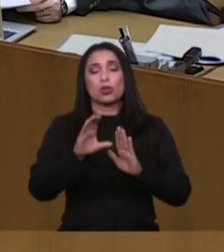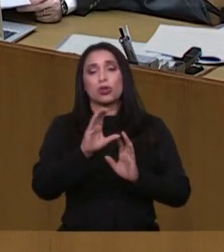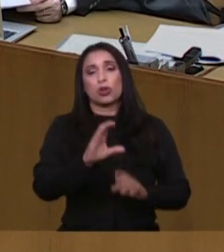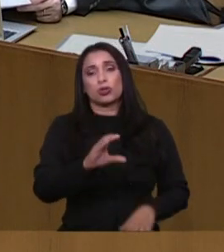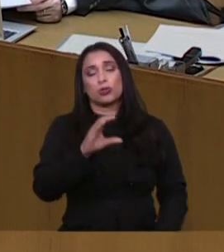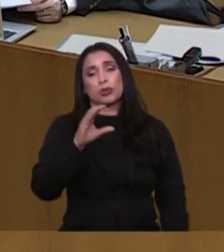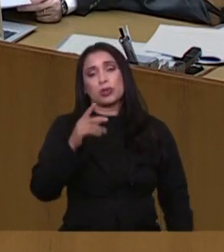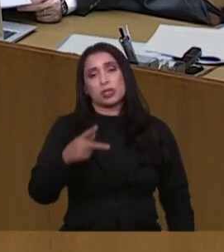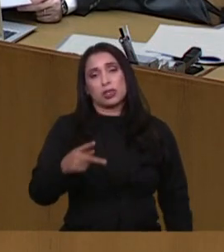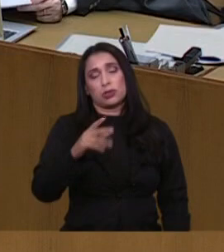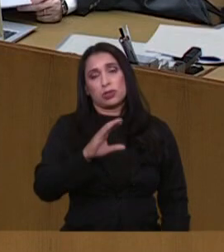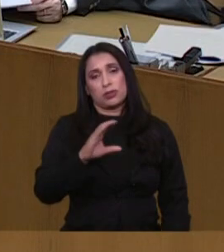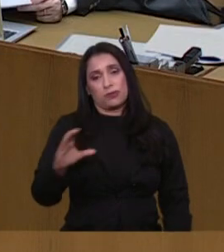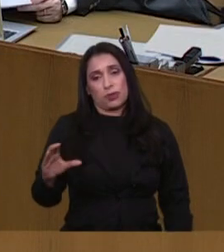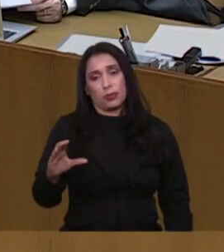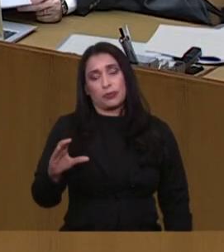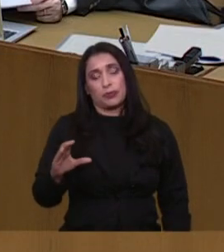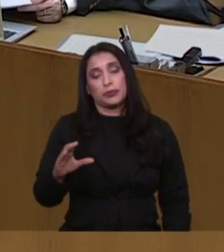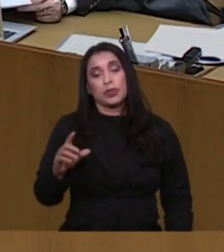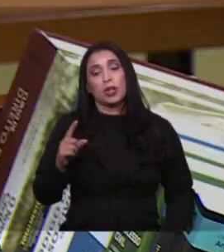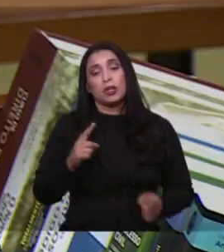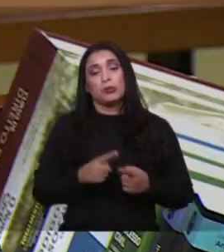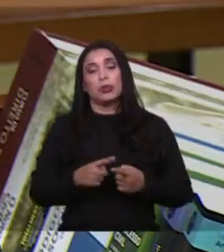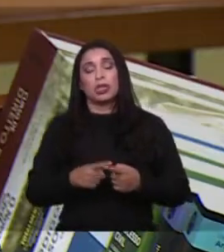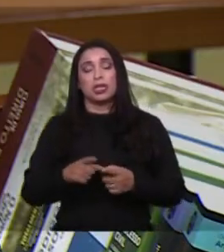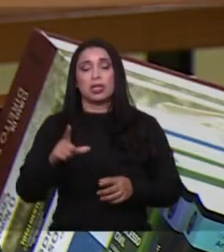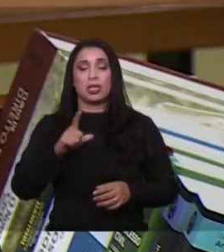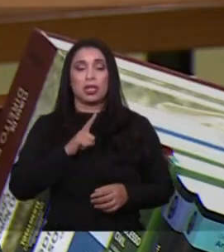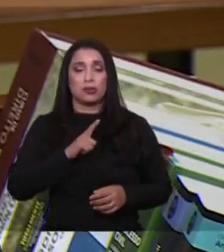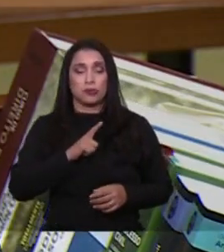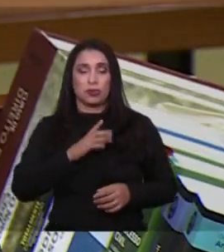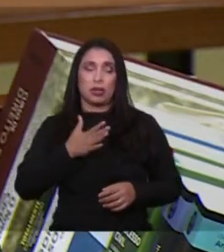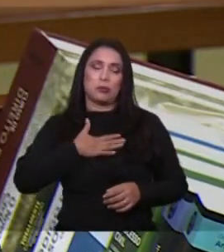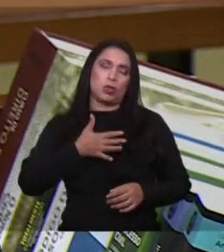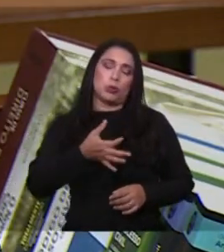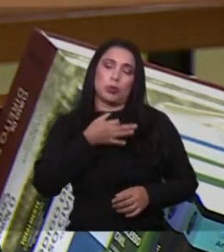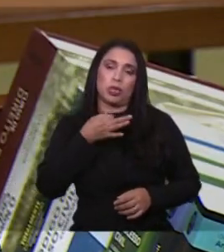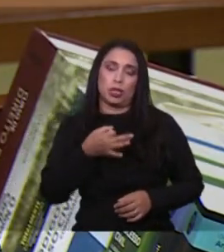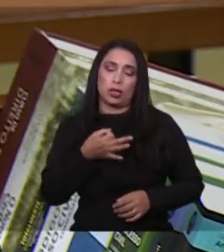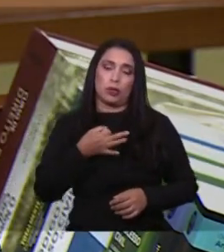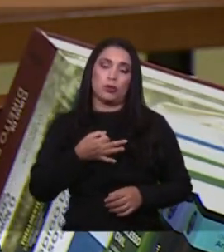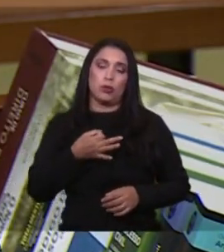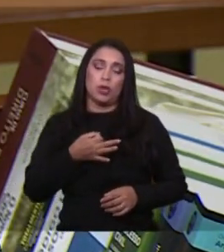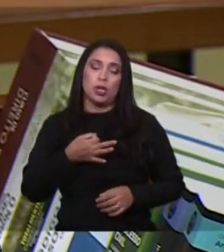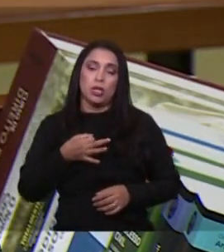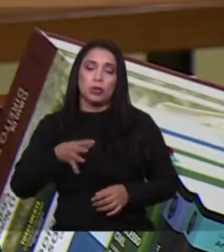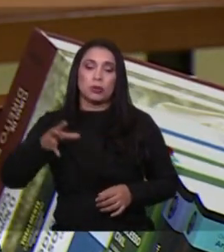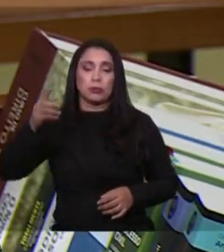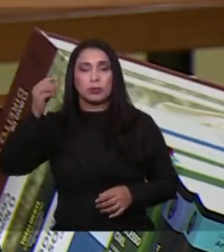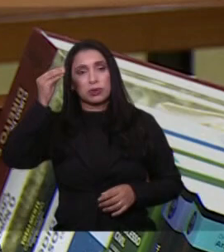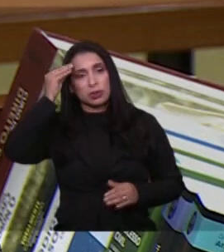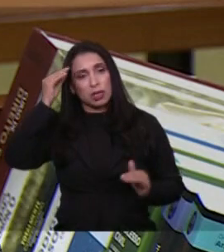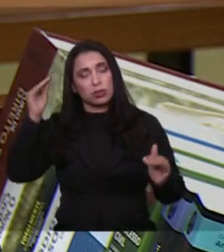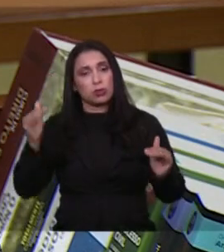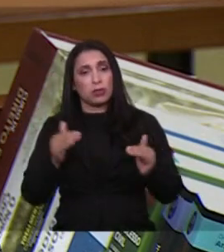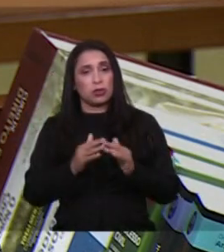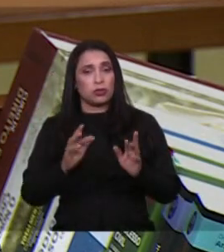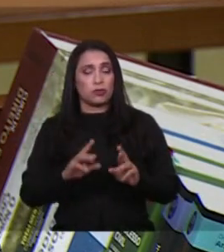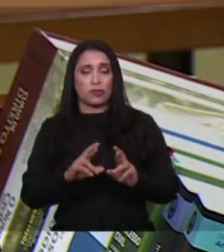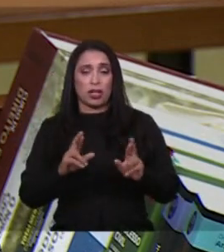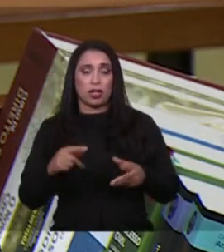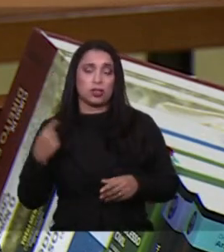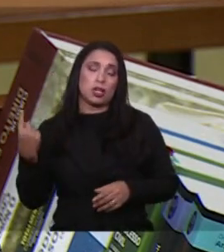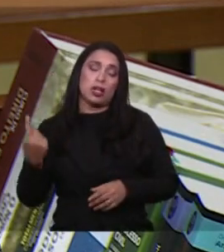parágrafos? Porque houve aqui, no meu modo de ver, uma ótica equivocada.